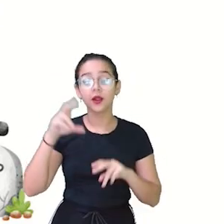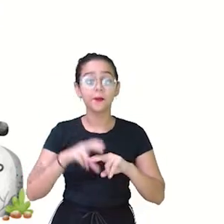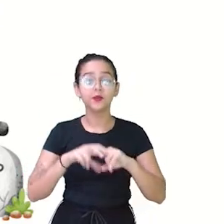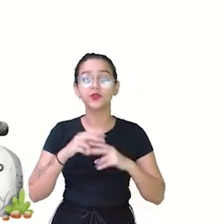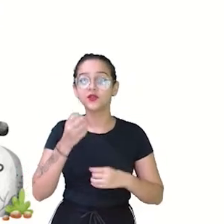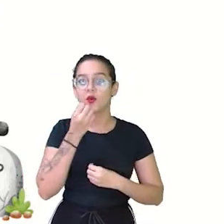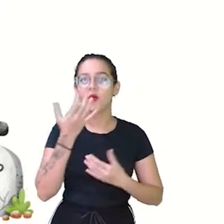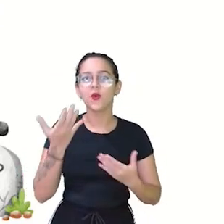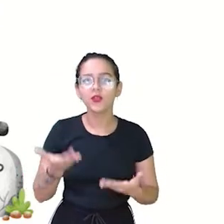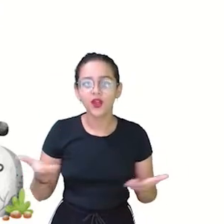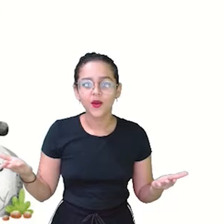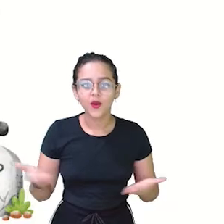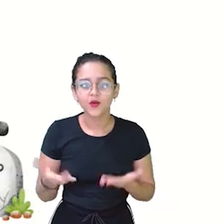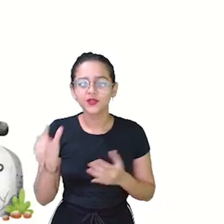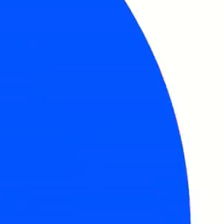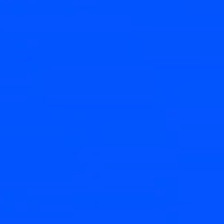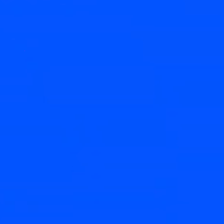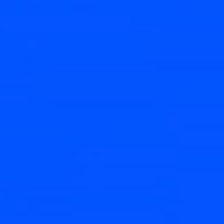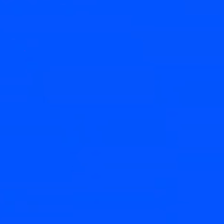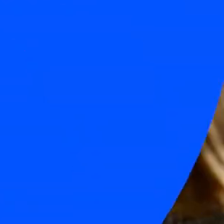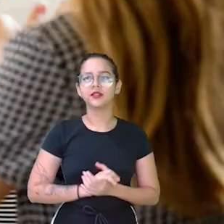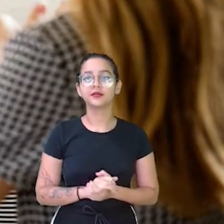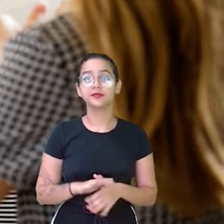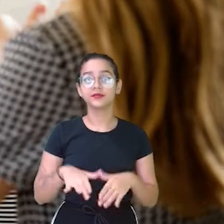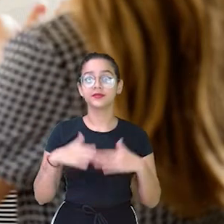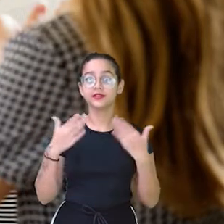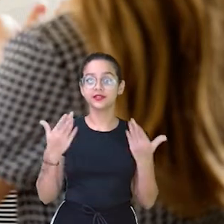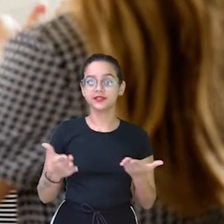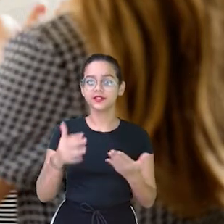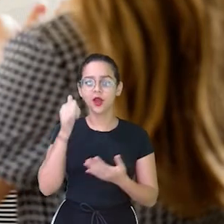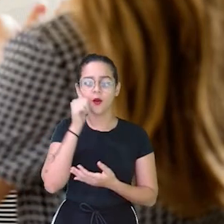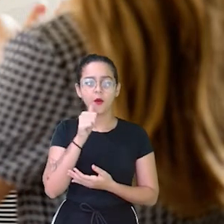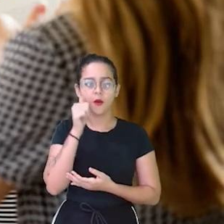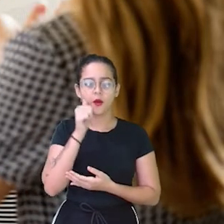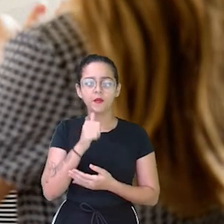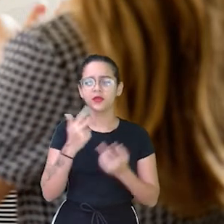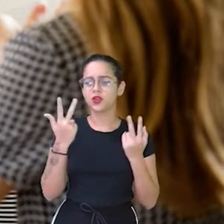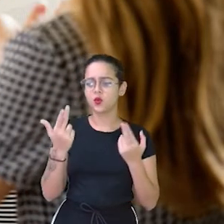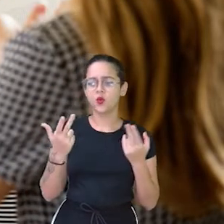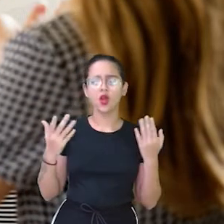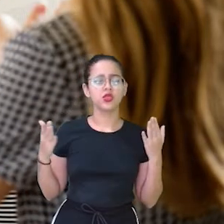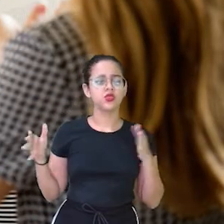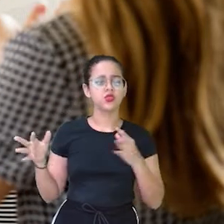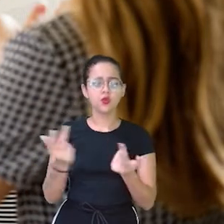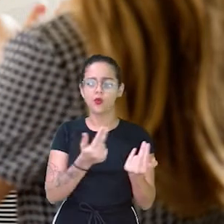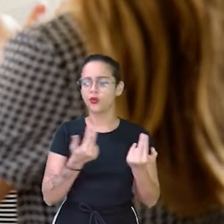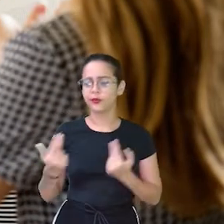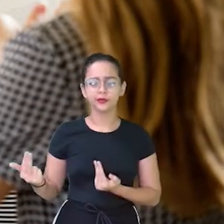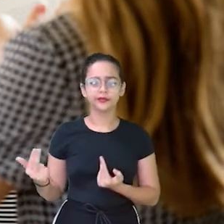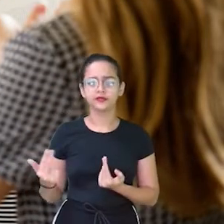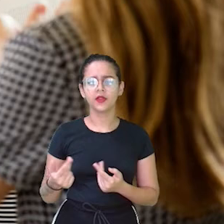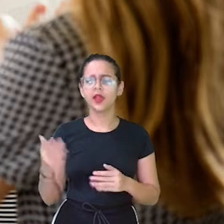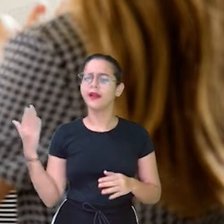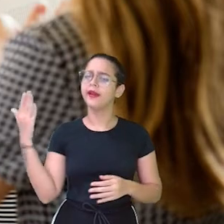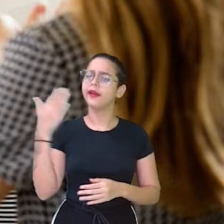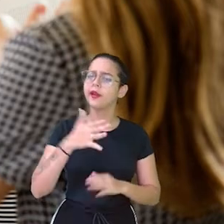vou contar hoje ela um pouquinho para vocês. Ela era uma garota como tantas outras, que ia para a escola,